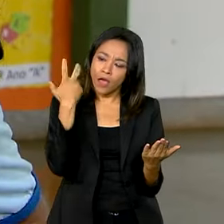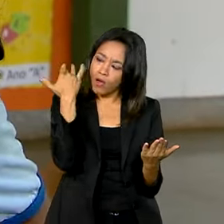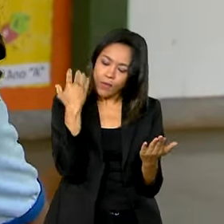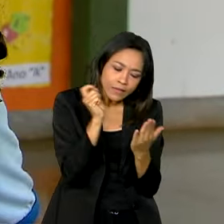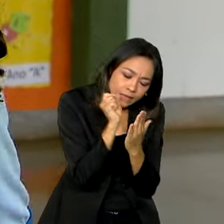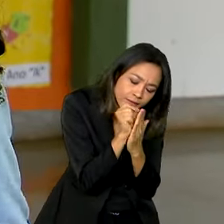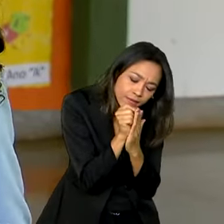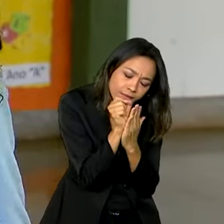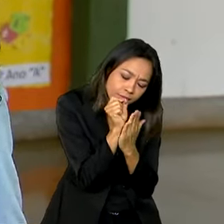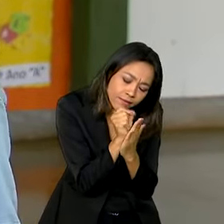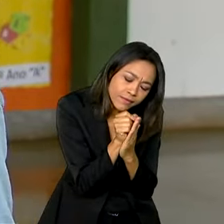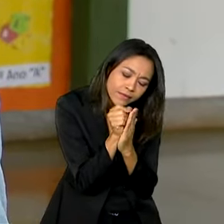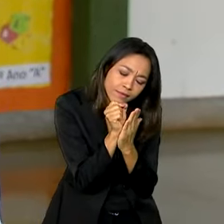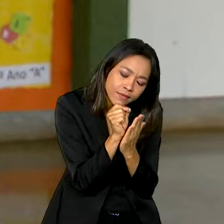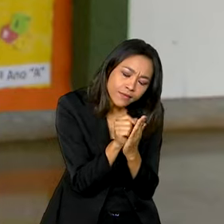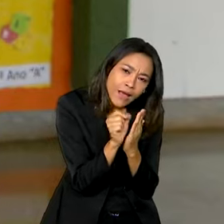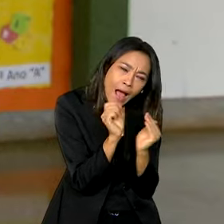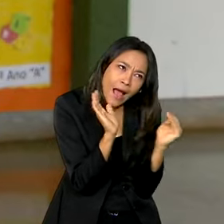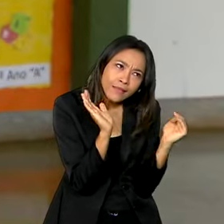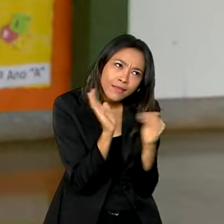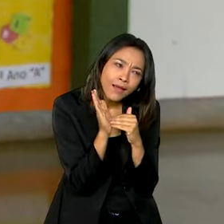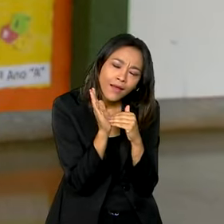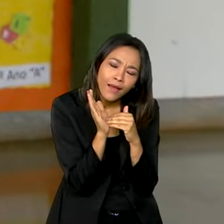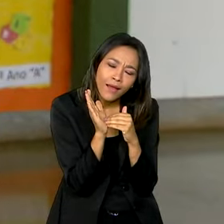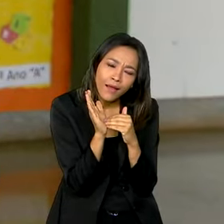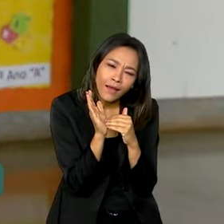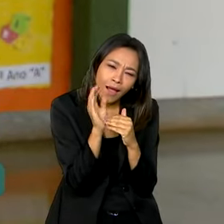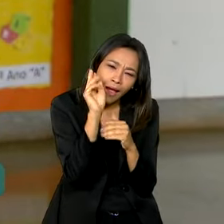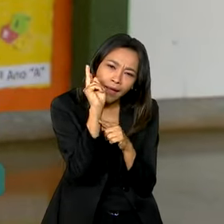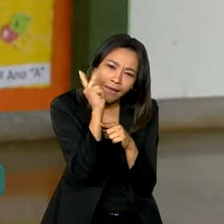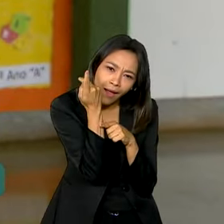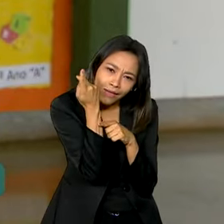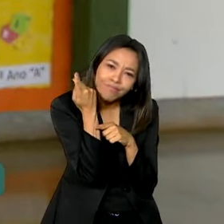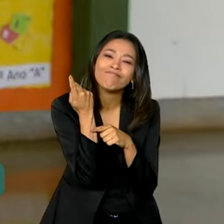escrevi até o H.